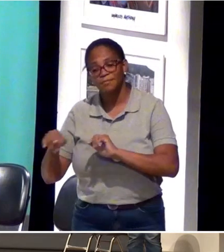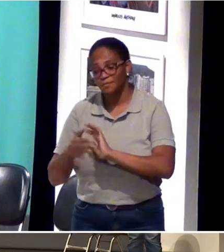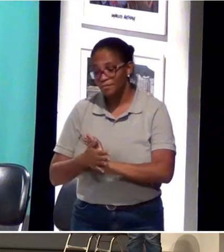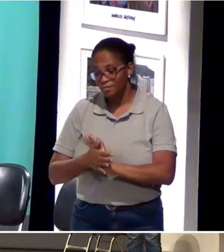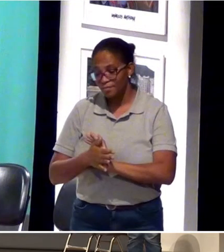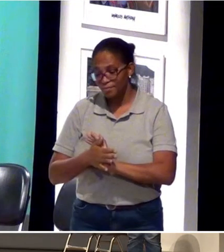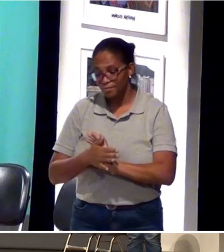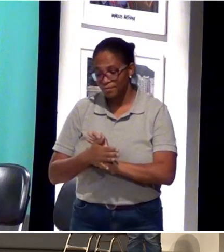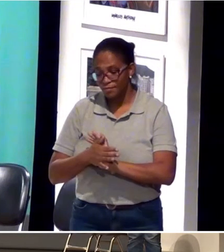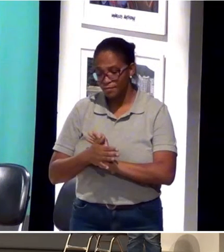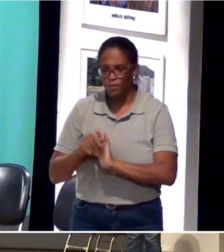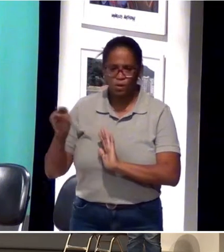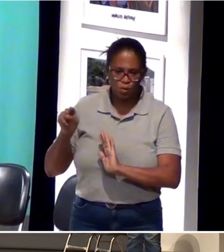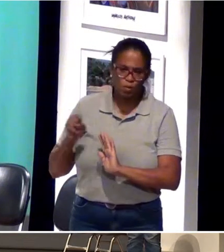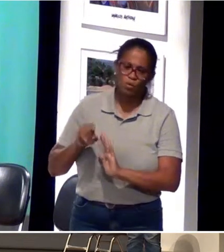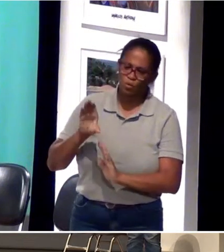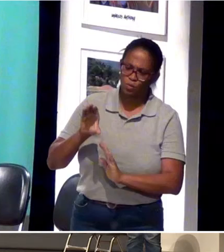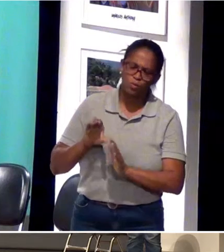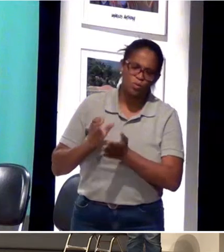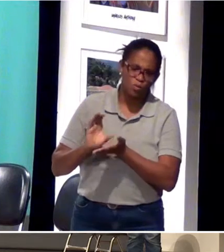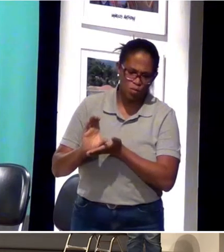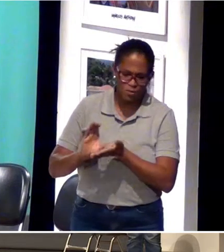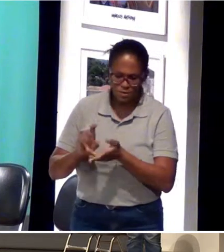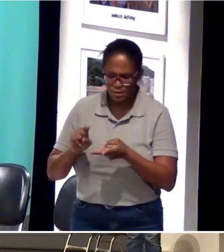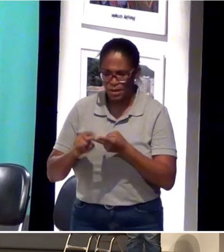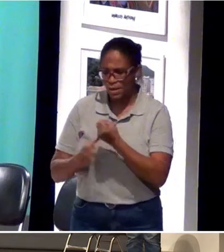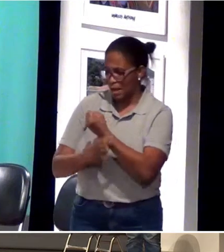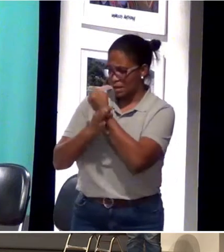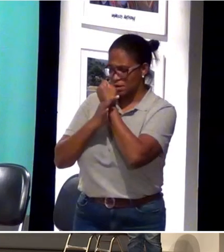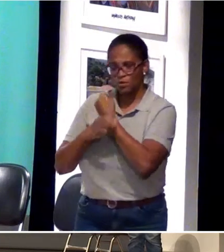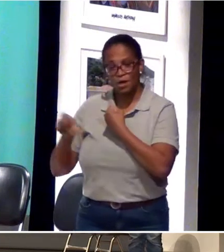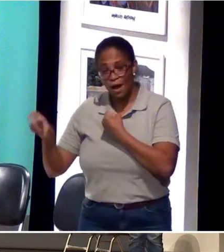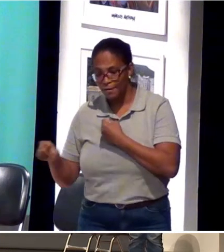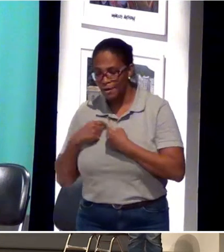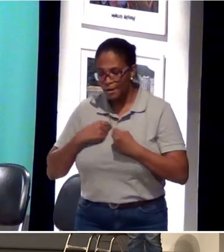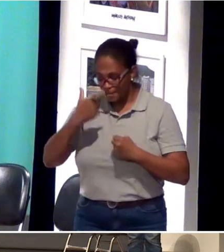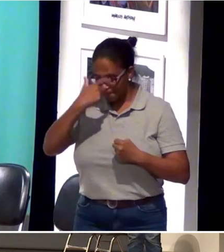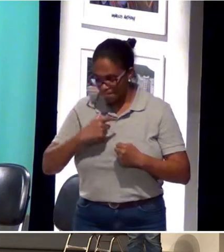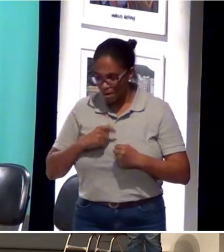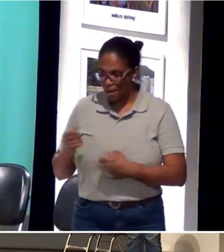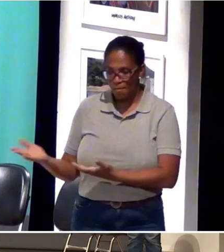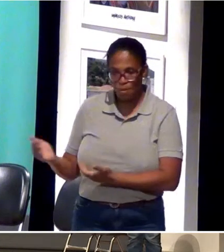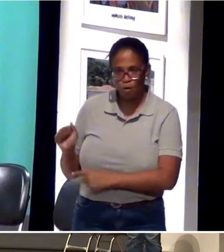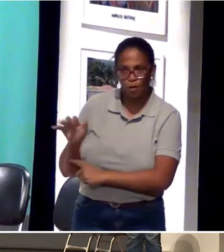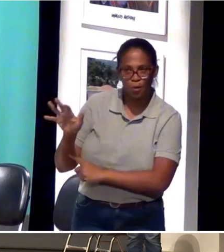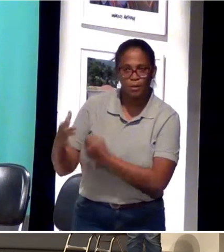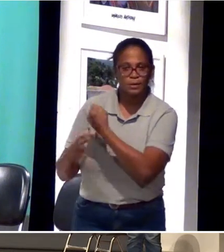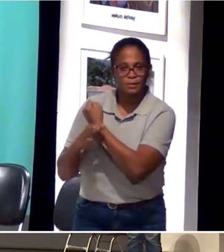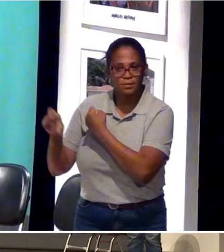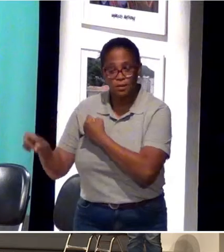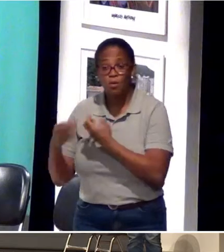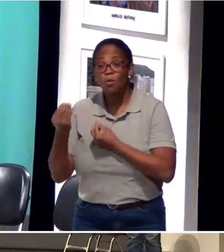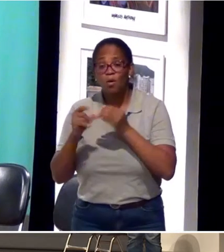o tempo do Conselho, de assegurar prioridade de programas que vivem a integração do menor na comunidade, de como que na lei, na